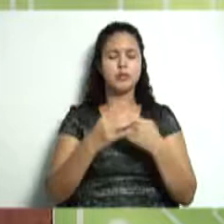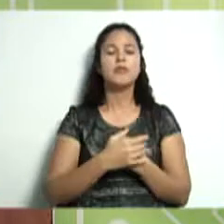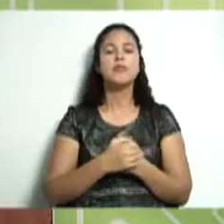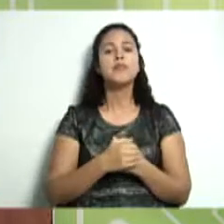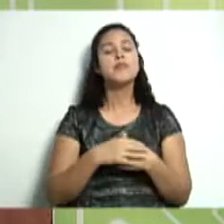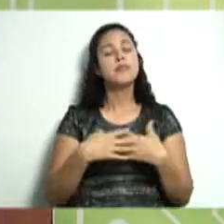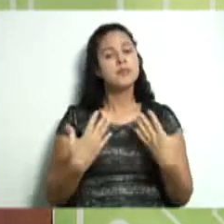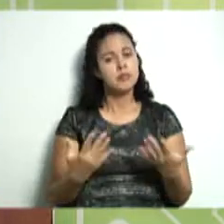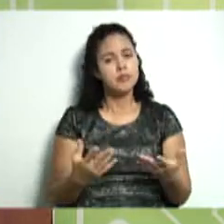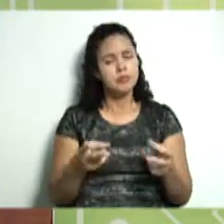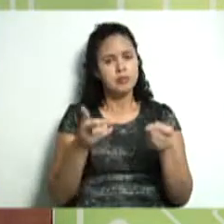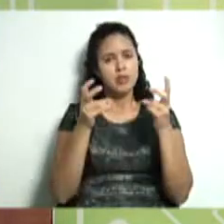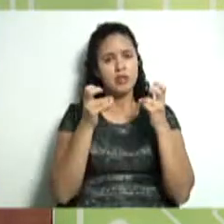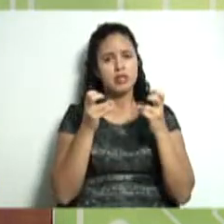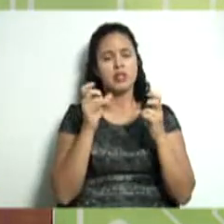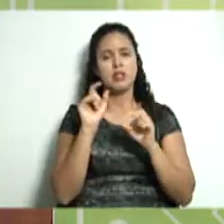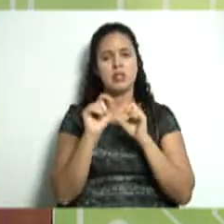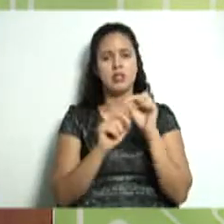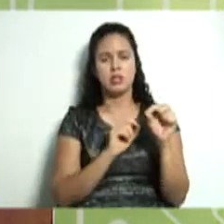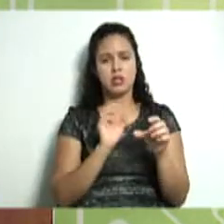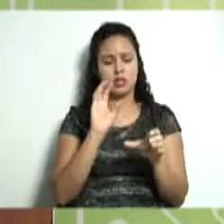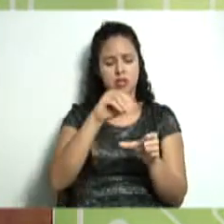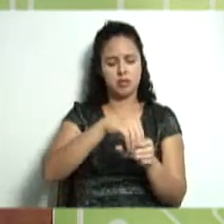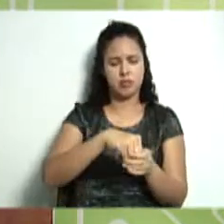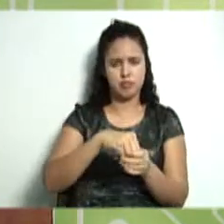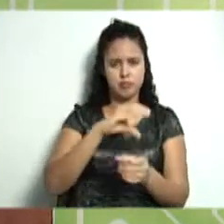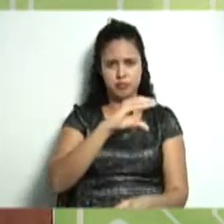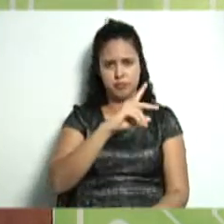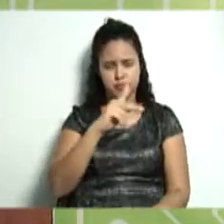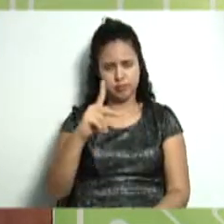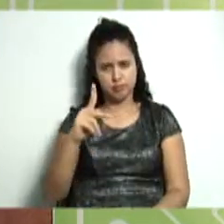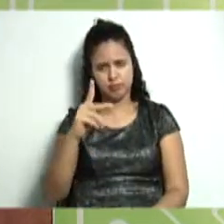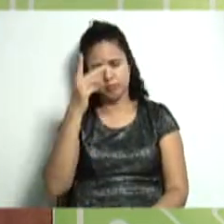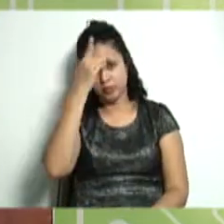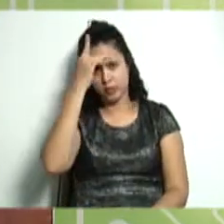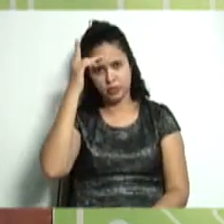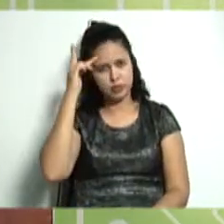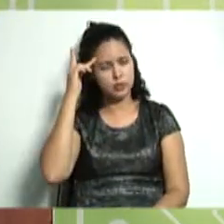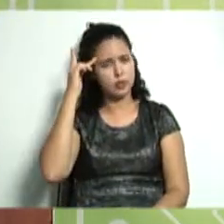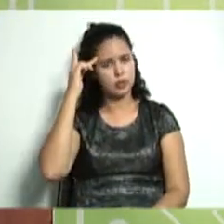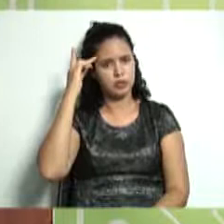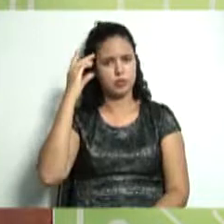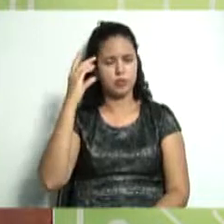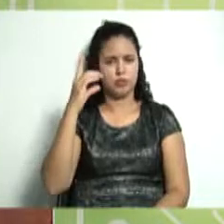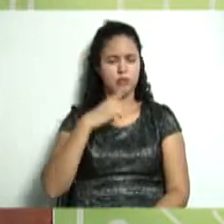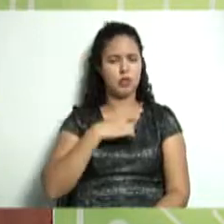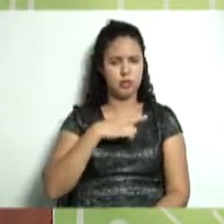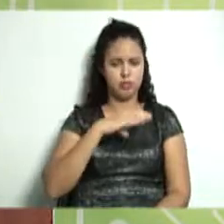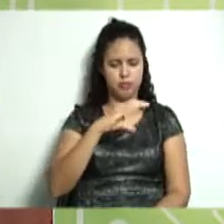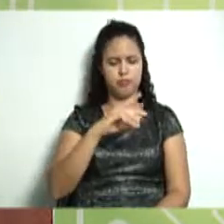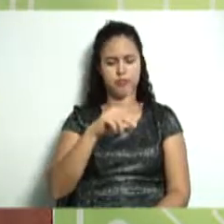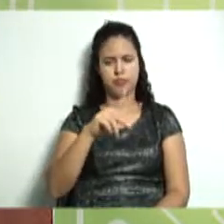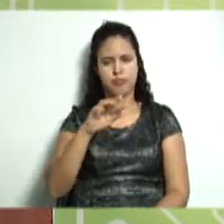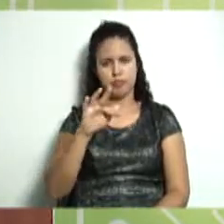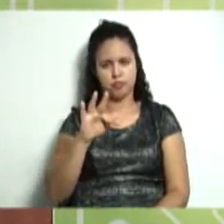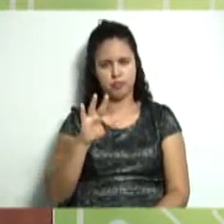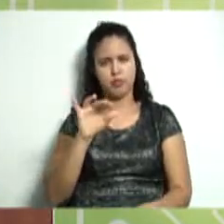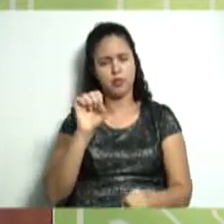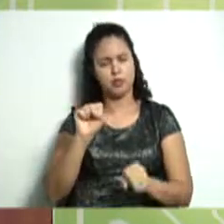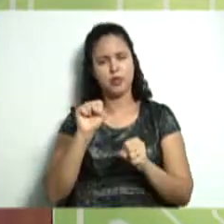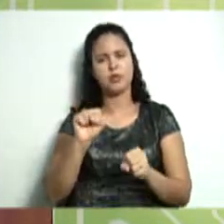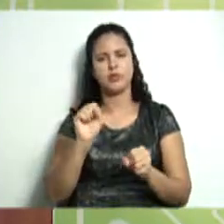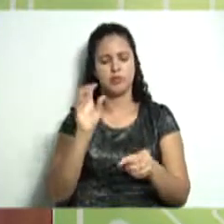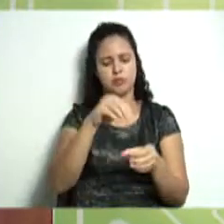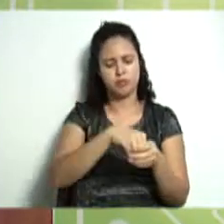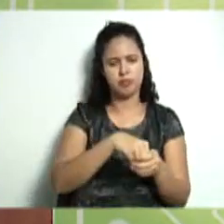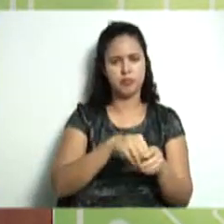gente verifica que, dentro de uma cooperativa, pessoas físicas podem fazer parte, pessoas jurídicas também